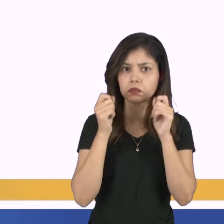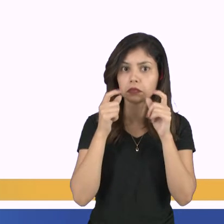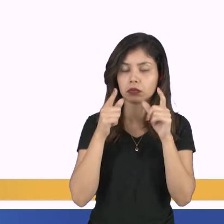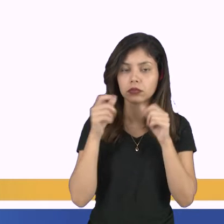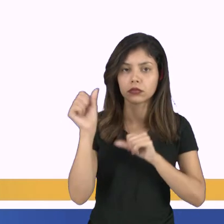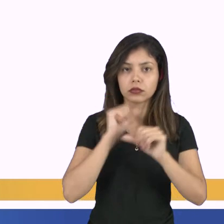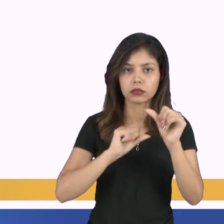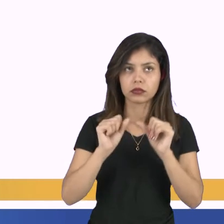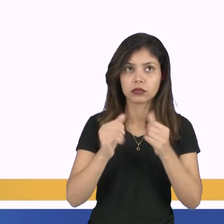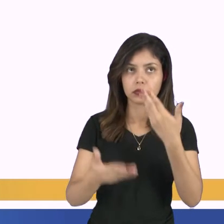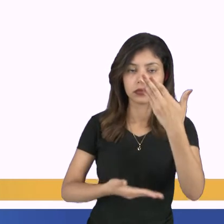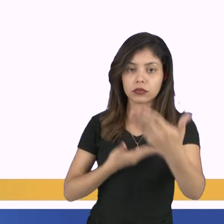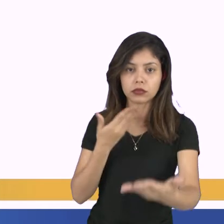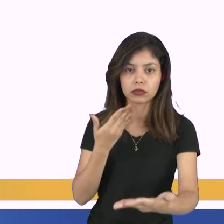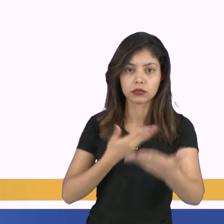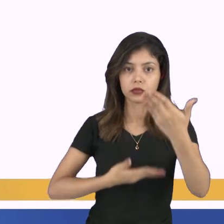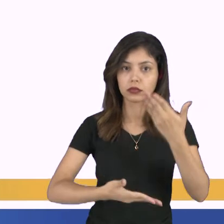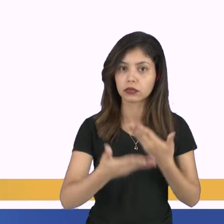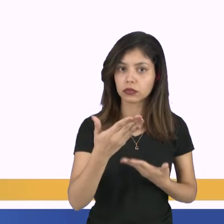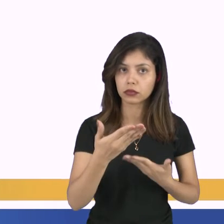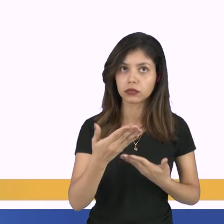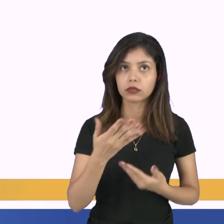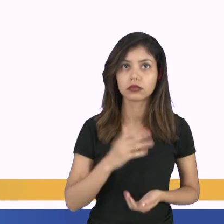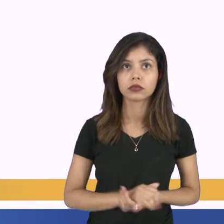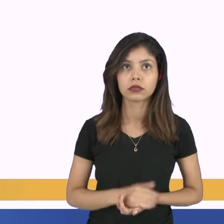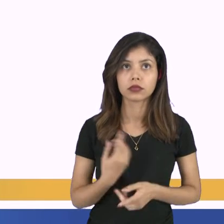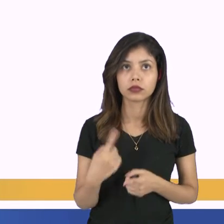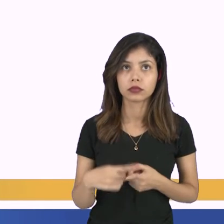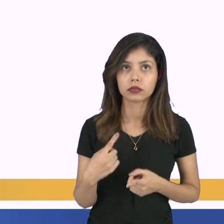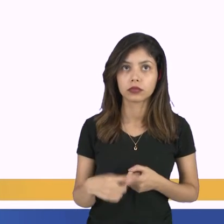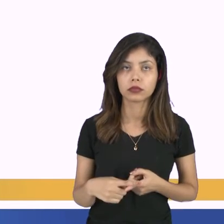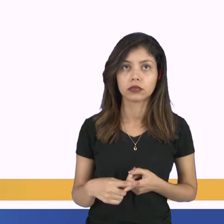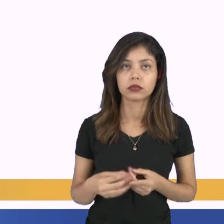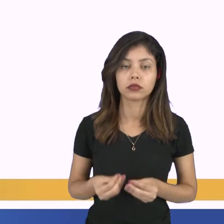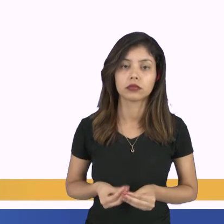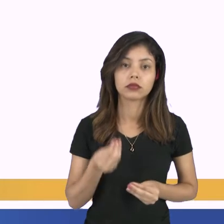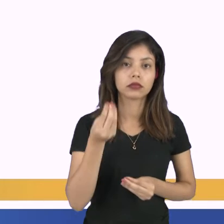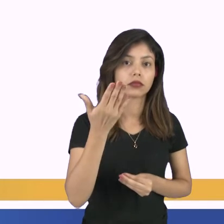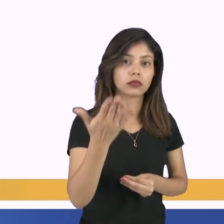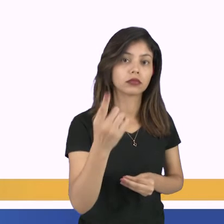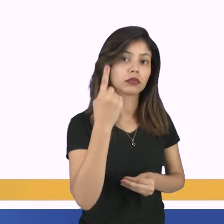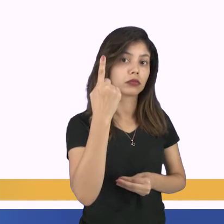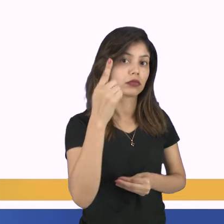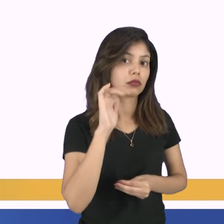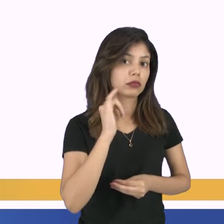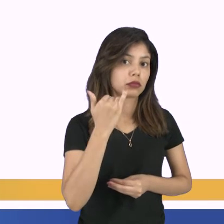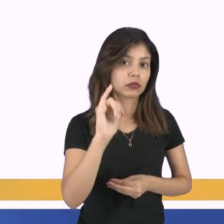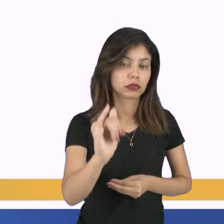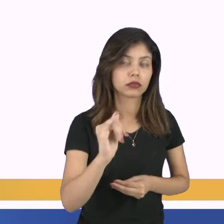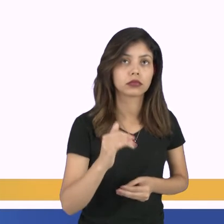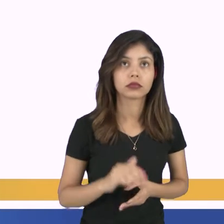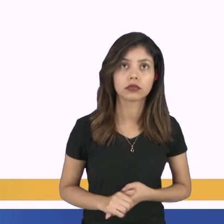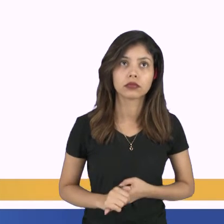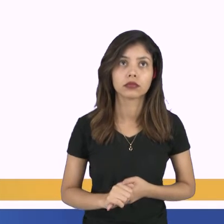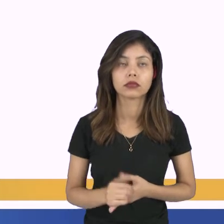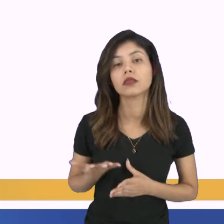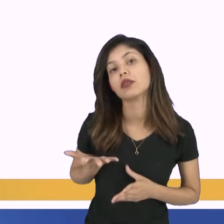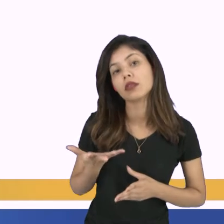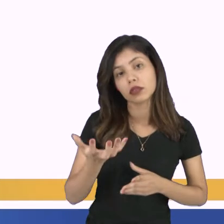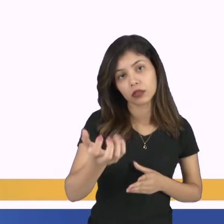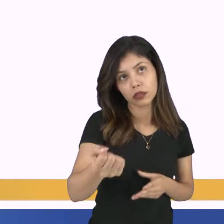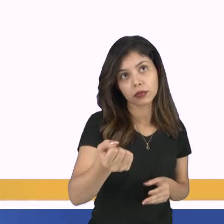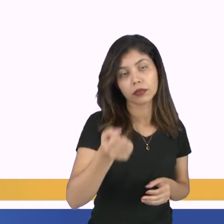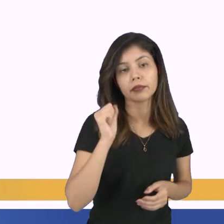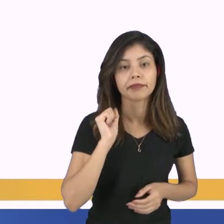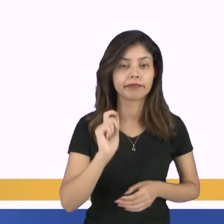ter a transferência de elétrons. Por quê? O sódio vai doar um elétron e o átomo de cloro vai